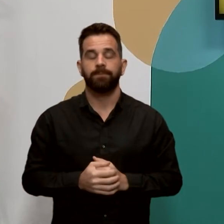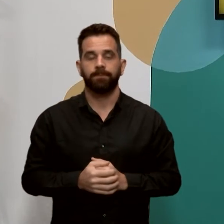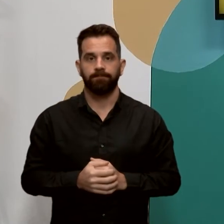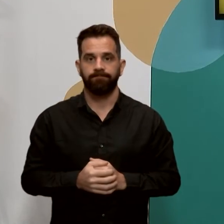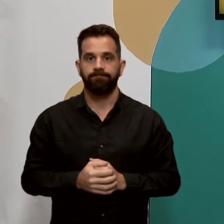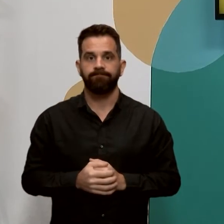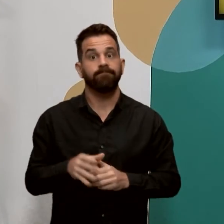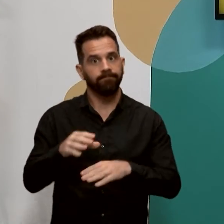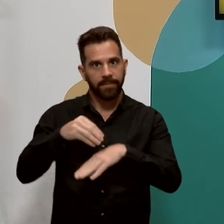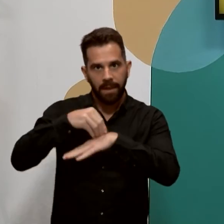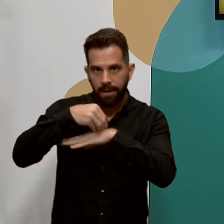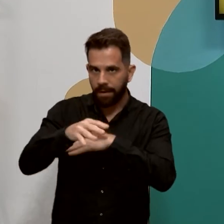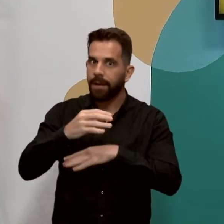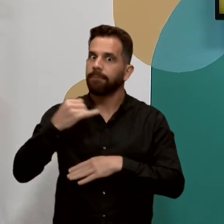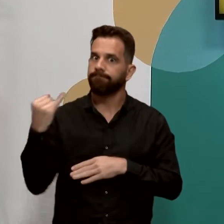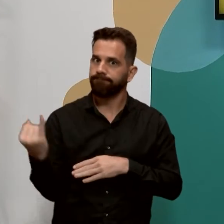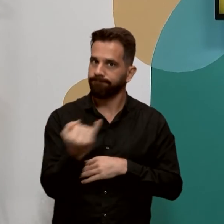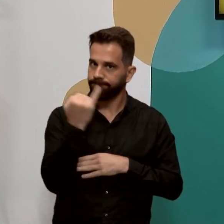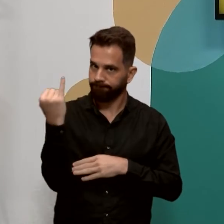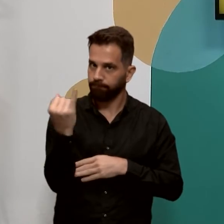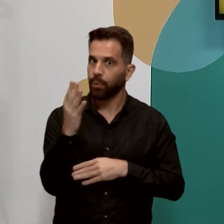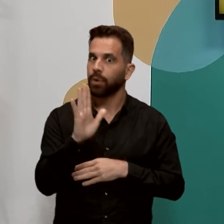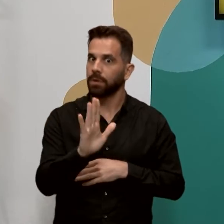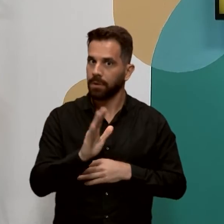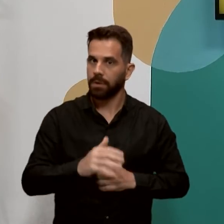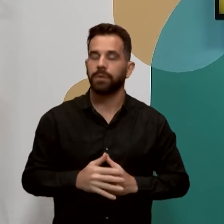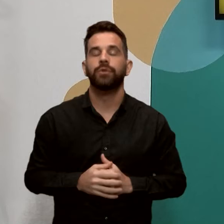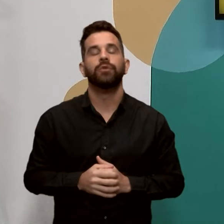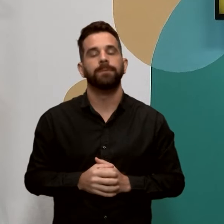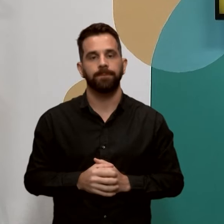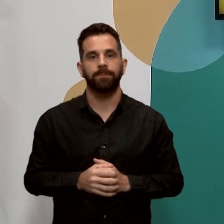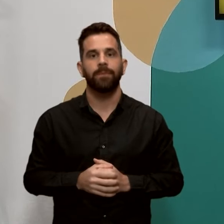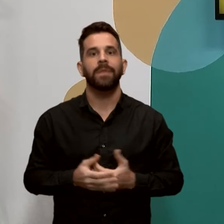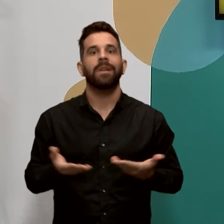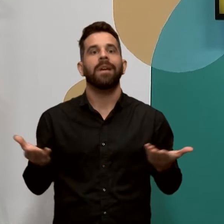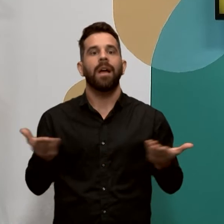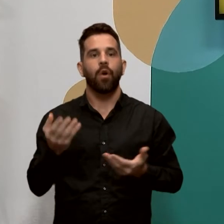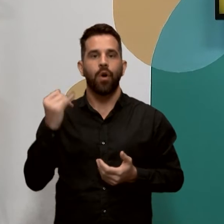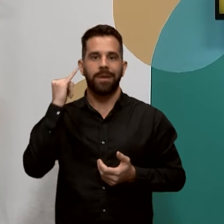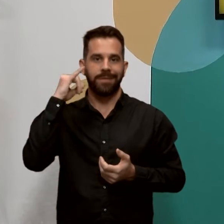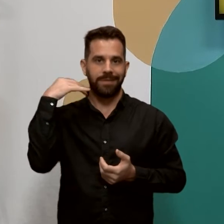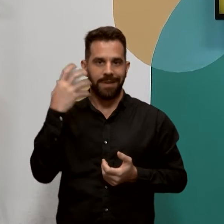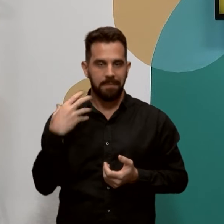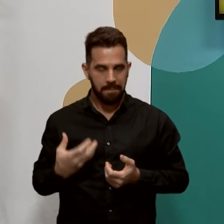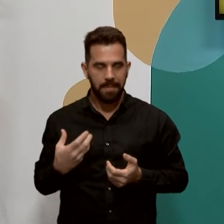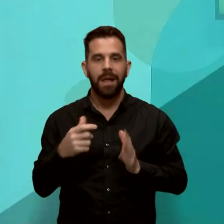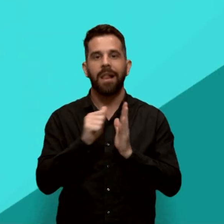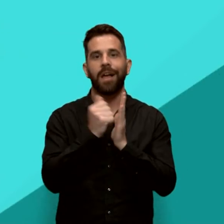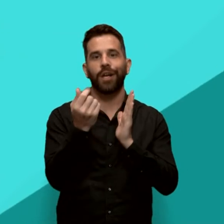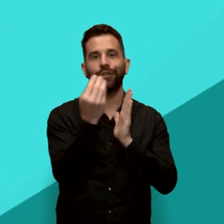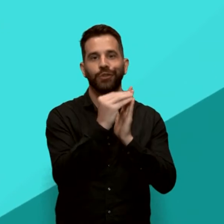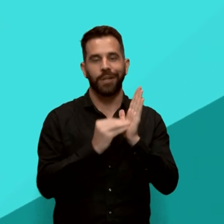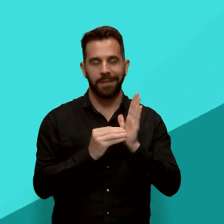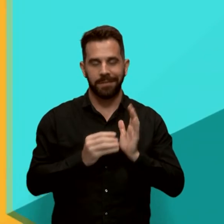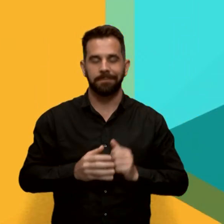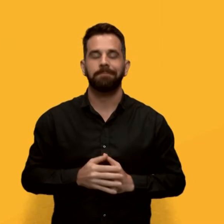Recado super dado, né? Bom, agora a Isabela Lima está chegando com a nossa agenda.